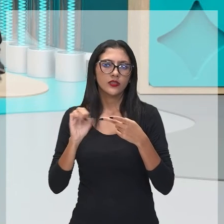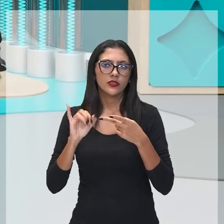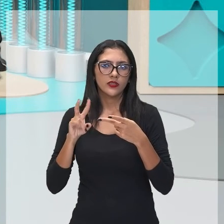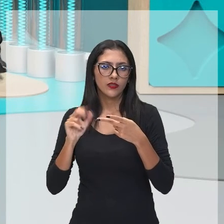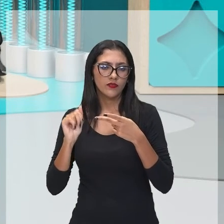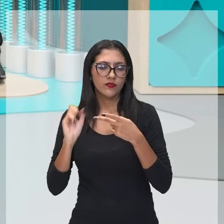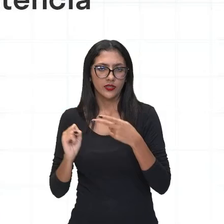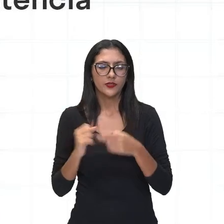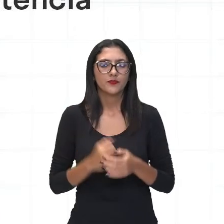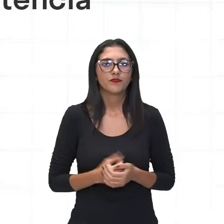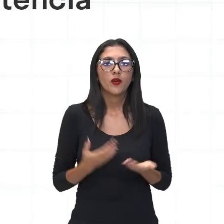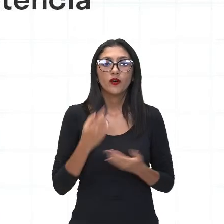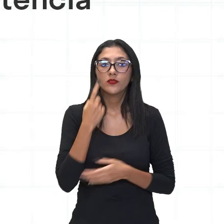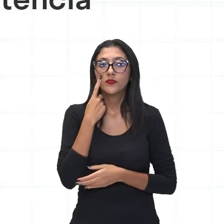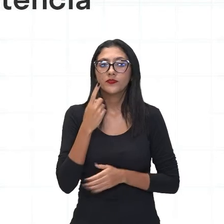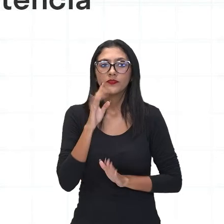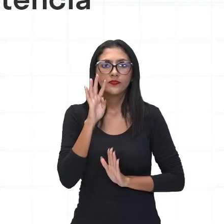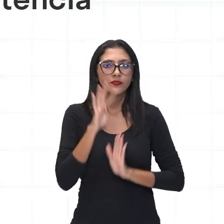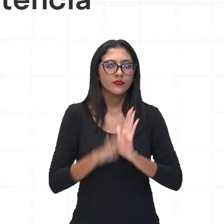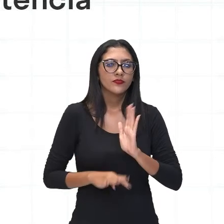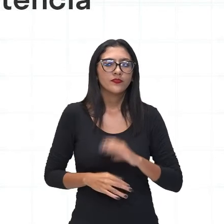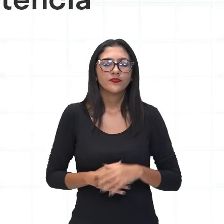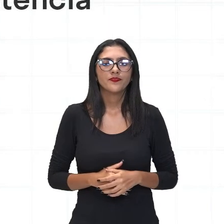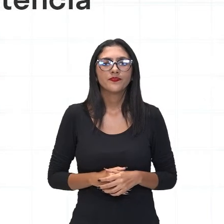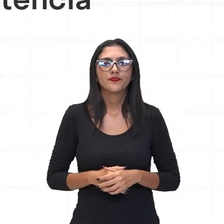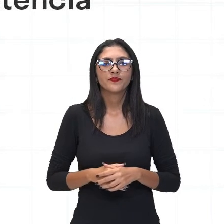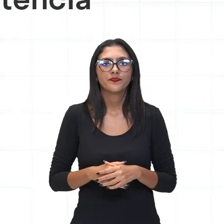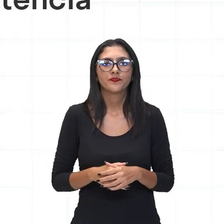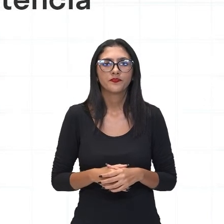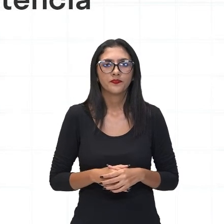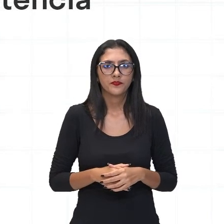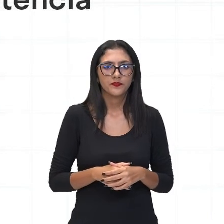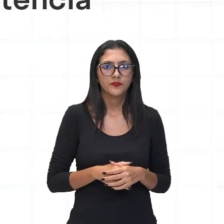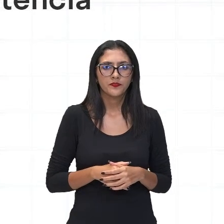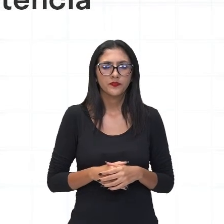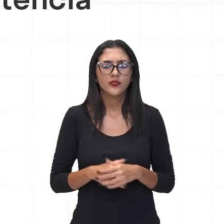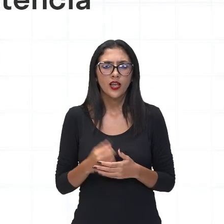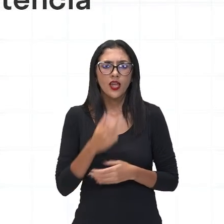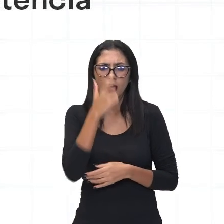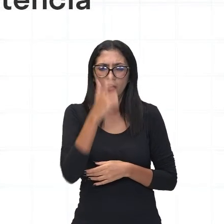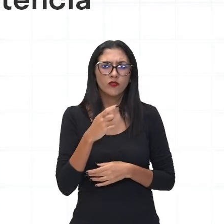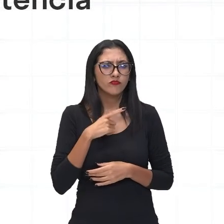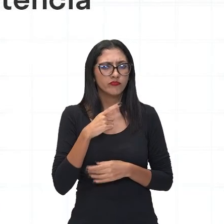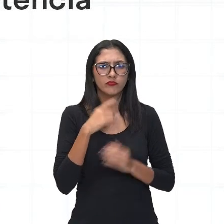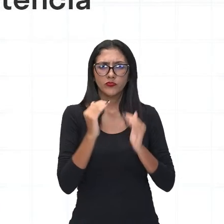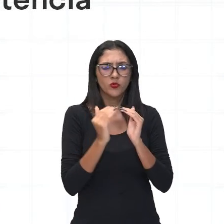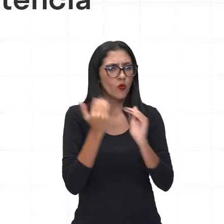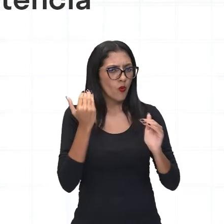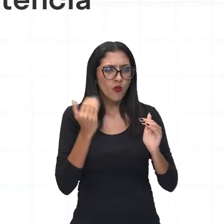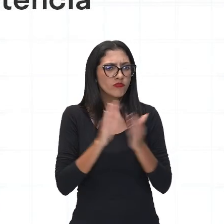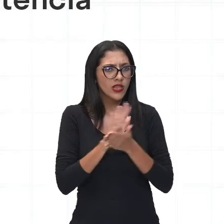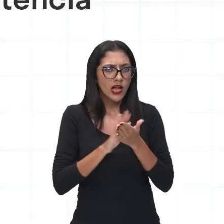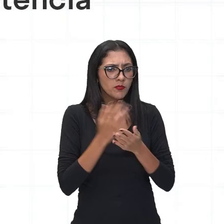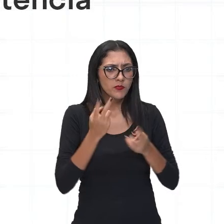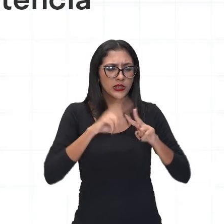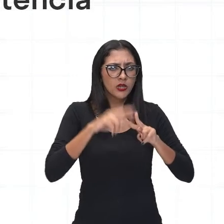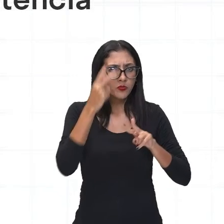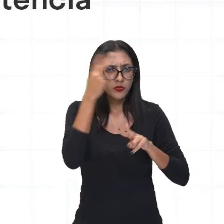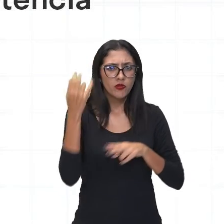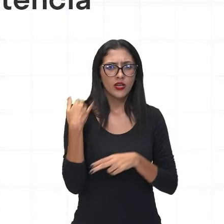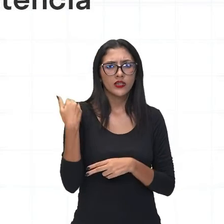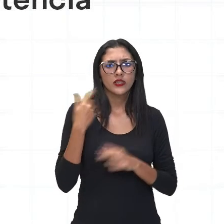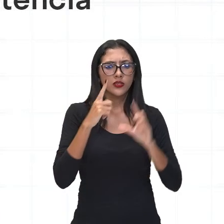no texto, colocando aí para vocês. Por mais que eu seja contrário à prisão de menores, concordo que é